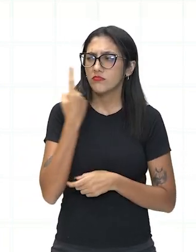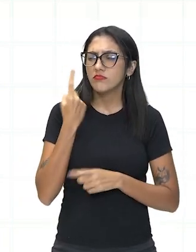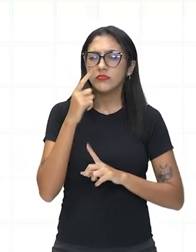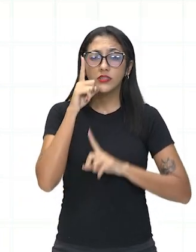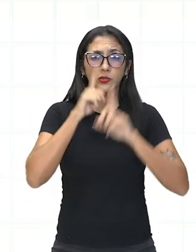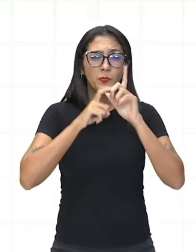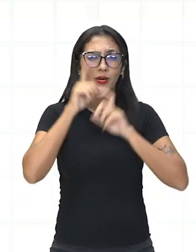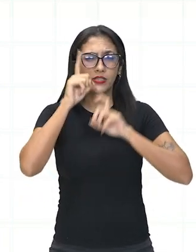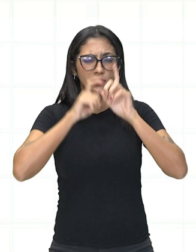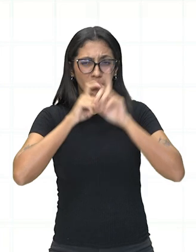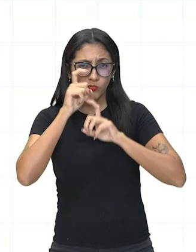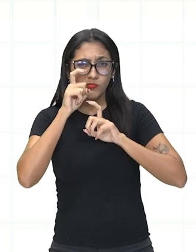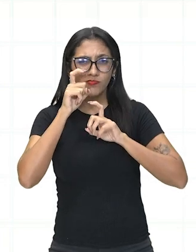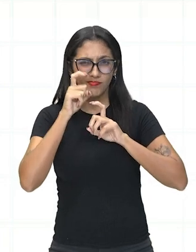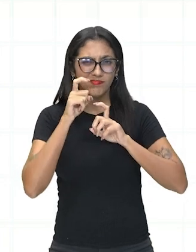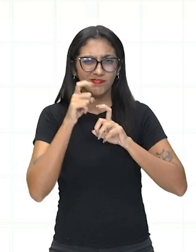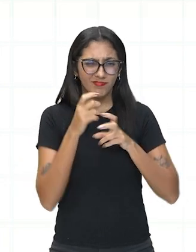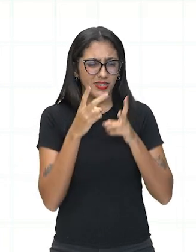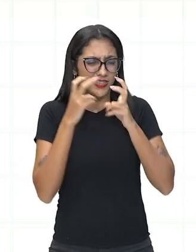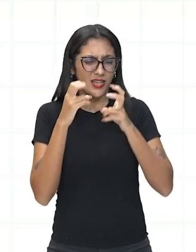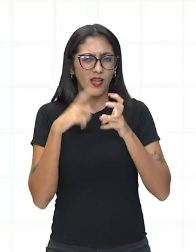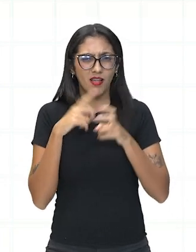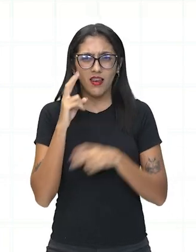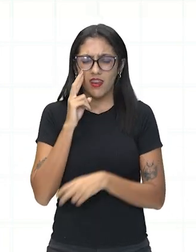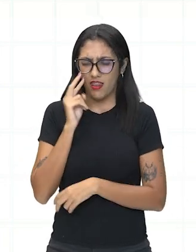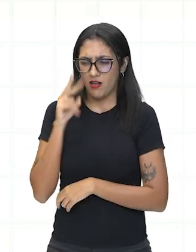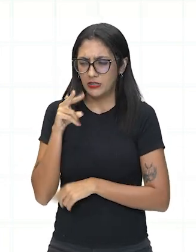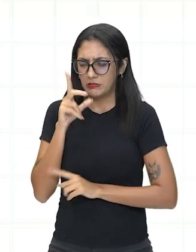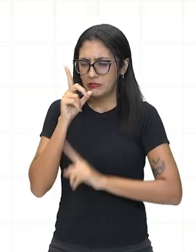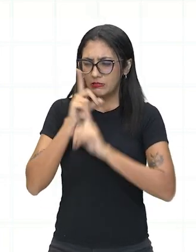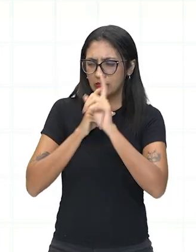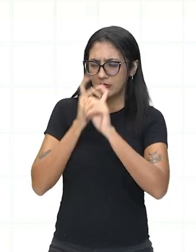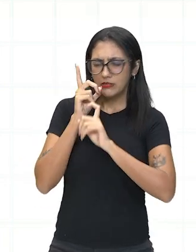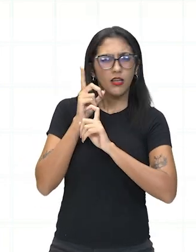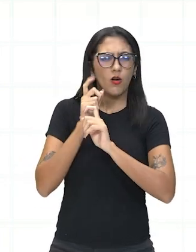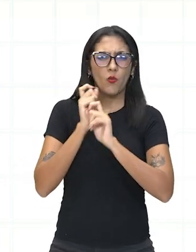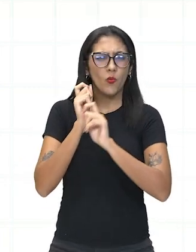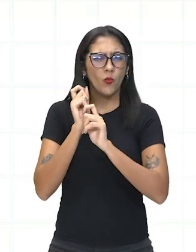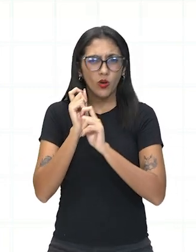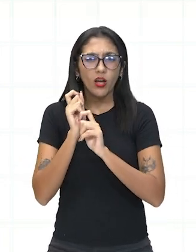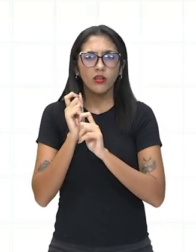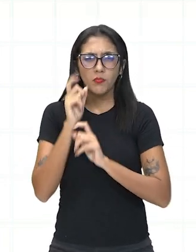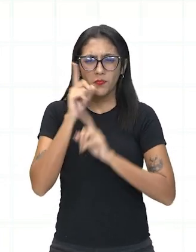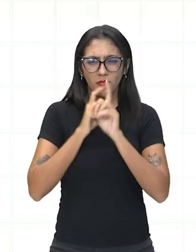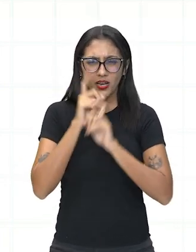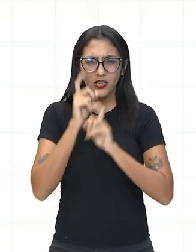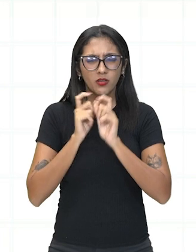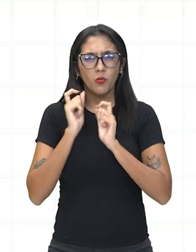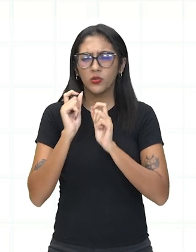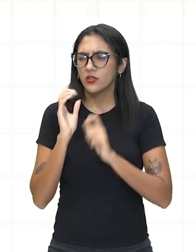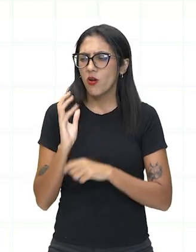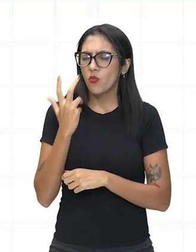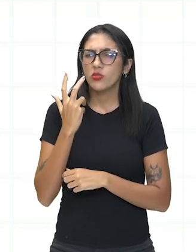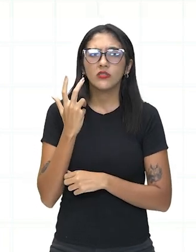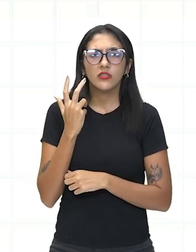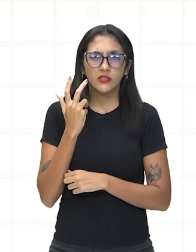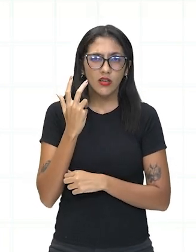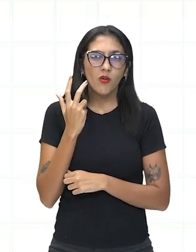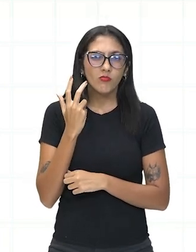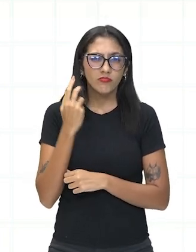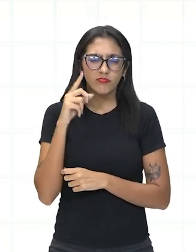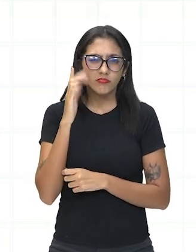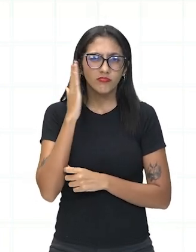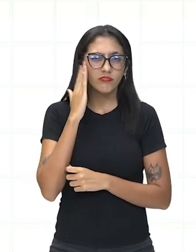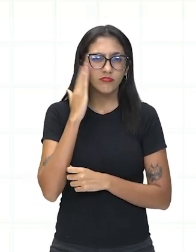olhando aqui para quê? Para essa comida aqui no prato que está queimada, certo? E